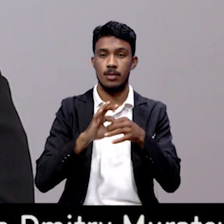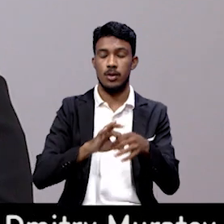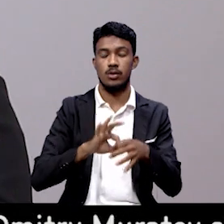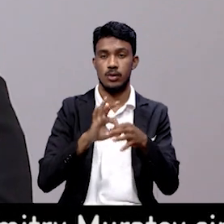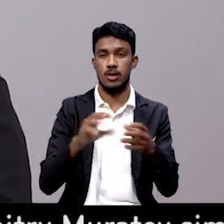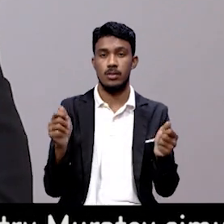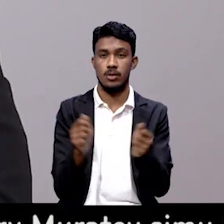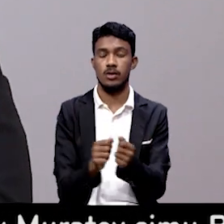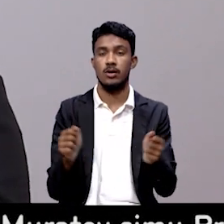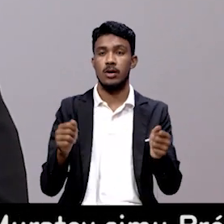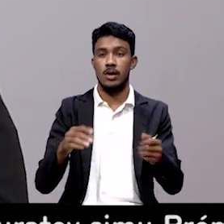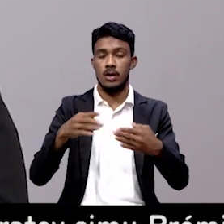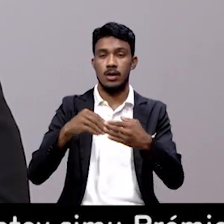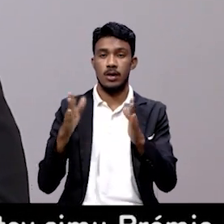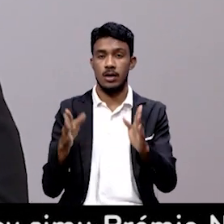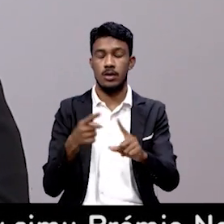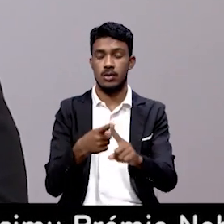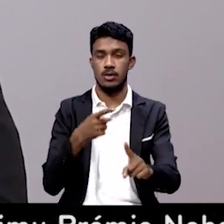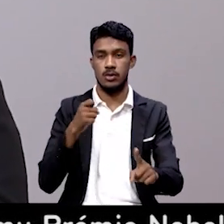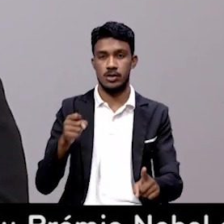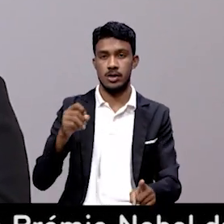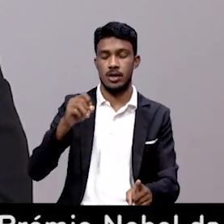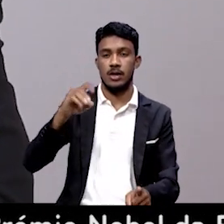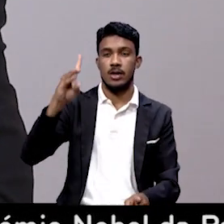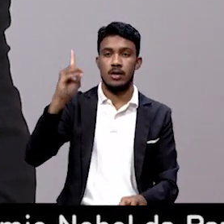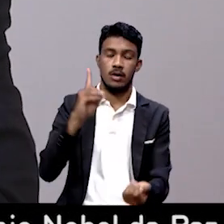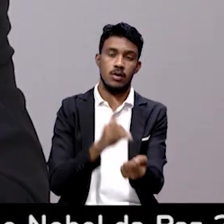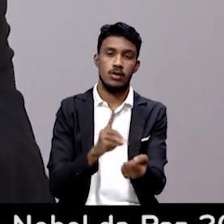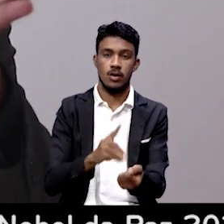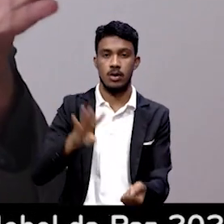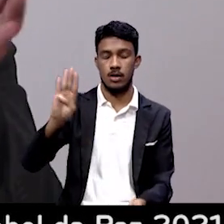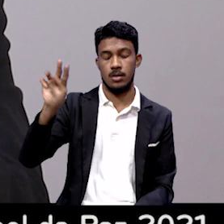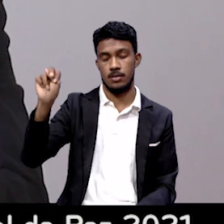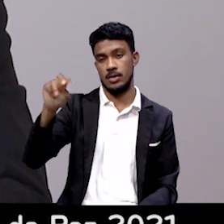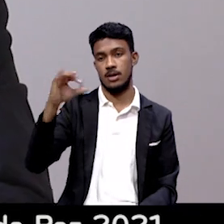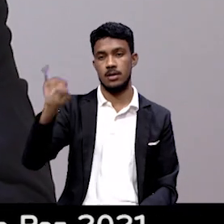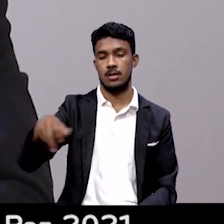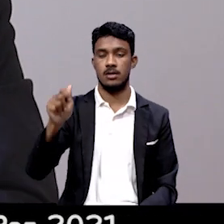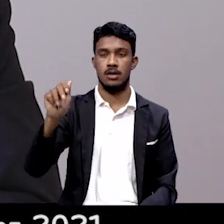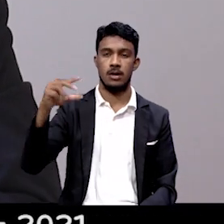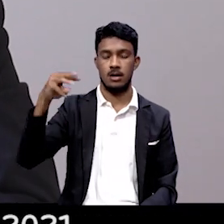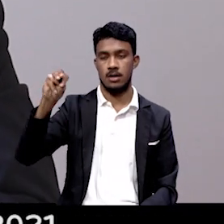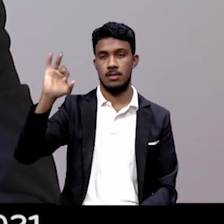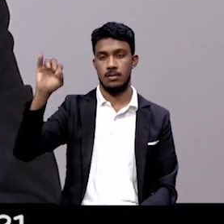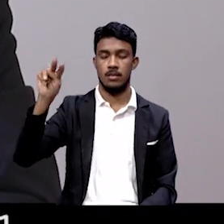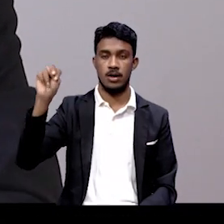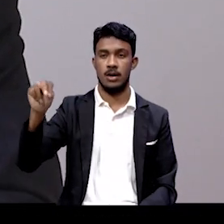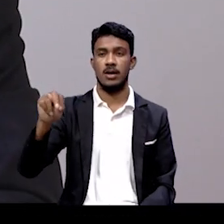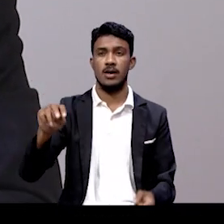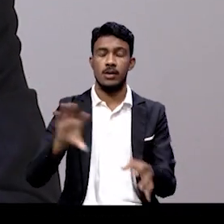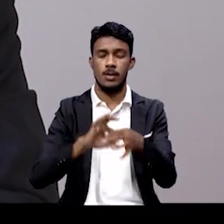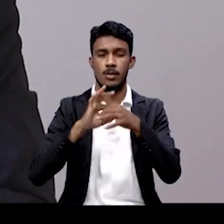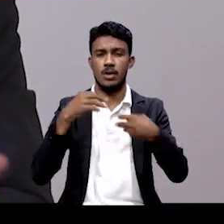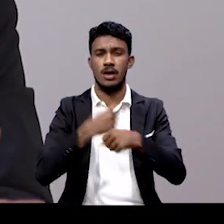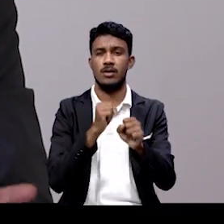Benjamin. Neve agora round equipa e a mim equipa e boa tira né. Ale le dizeno.